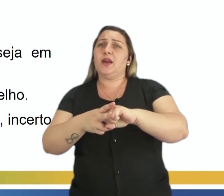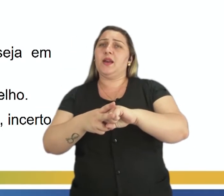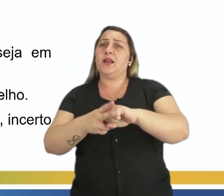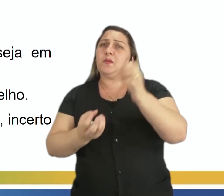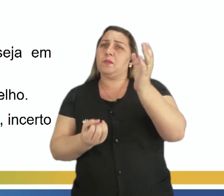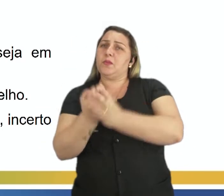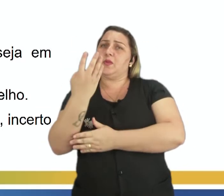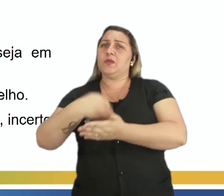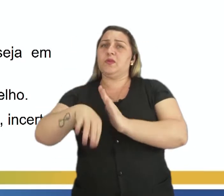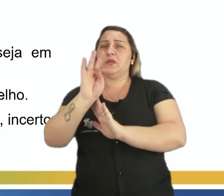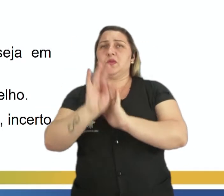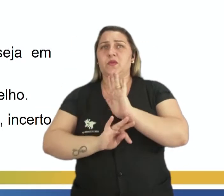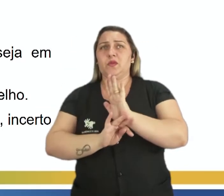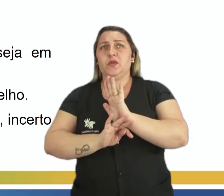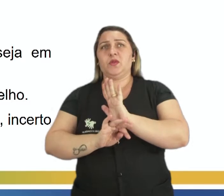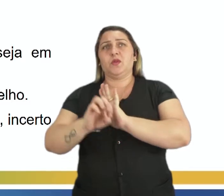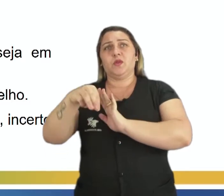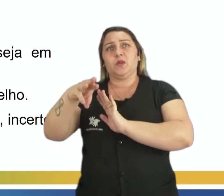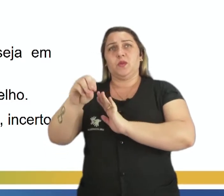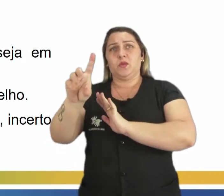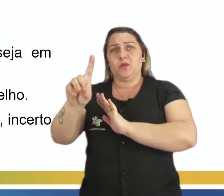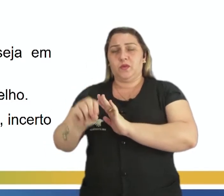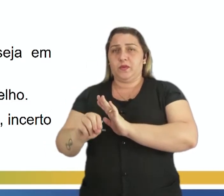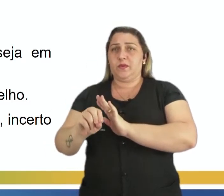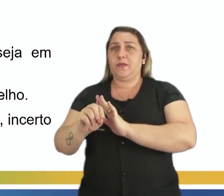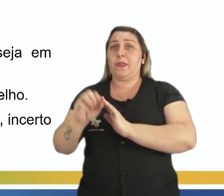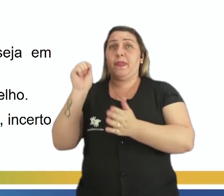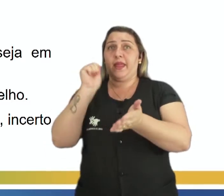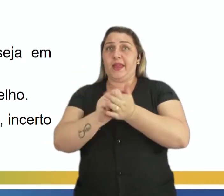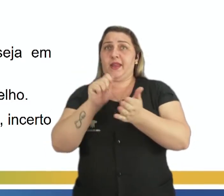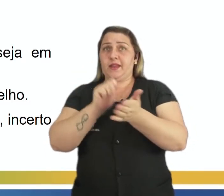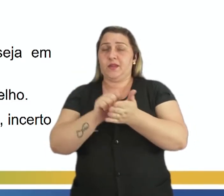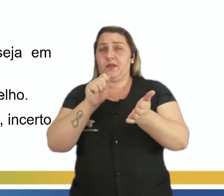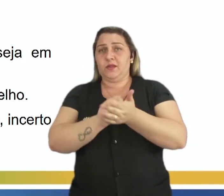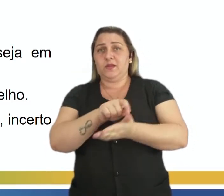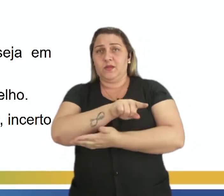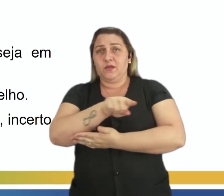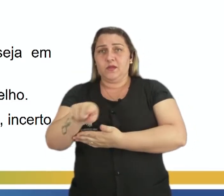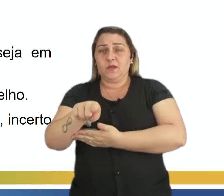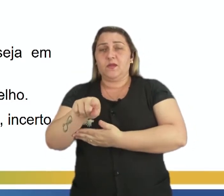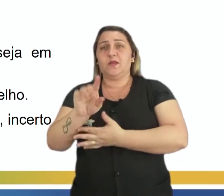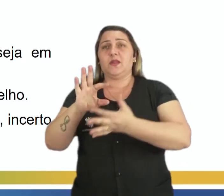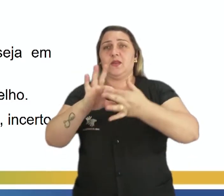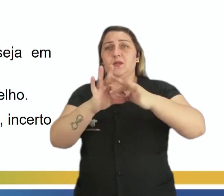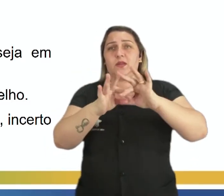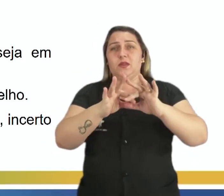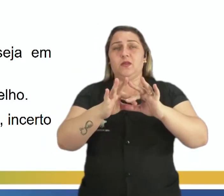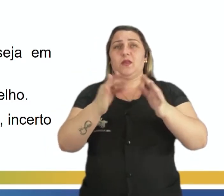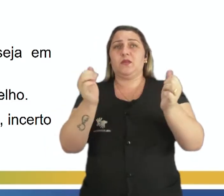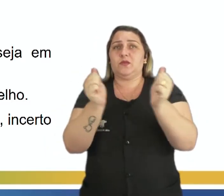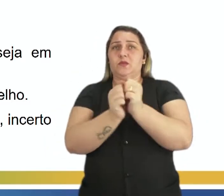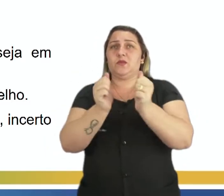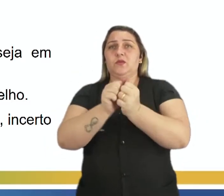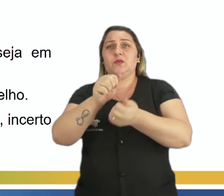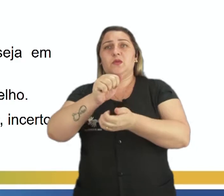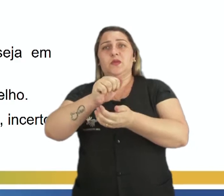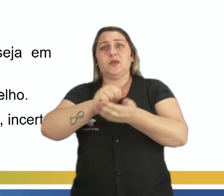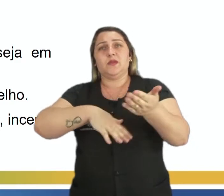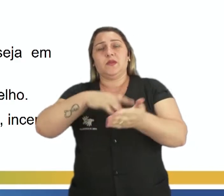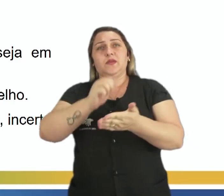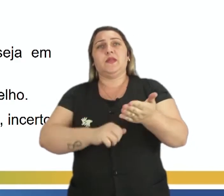textual. Os modos verbais. Anote para você contextualizar comigo no